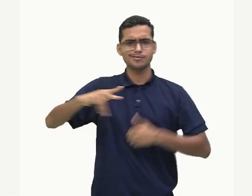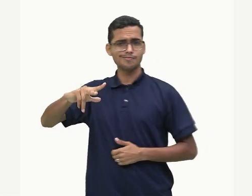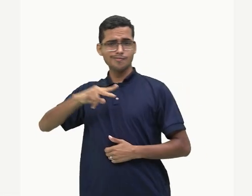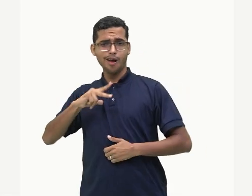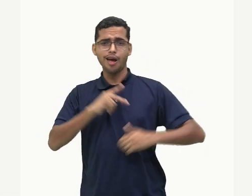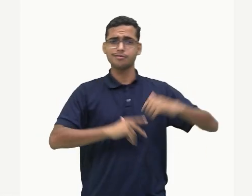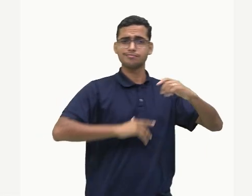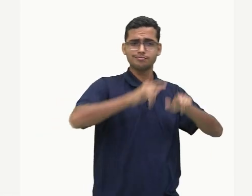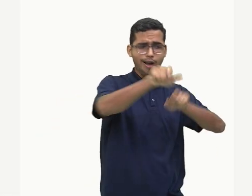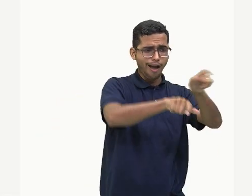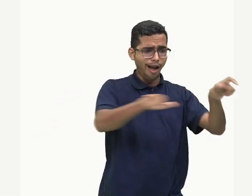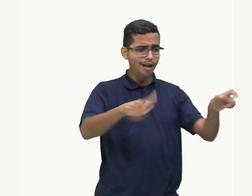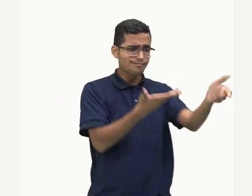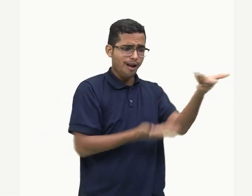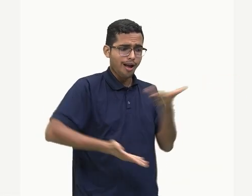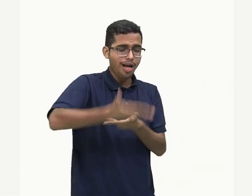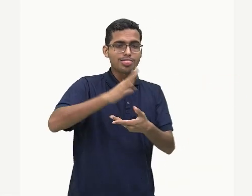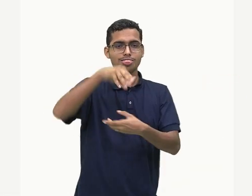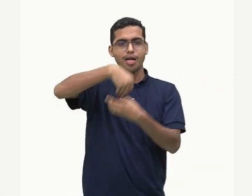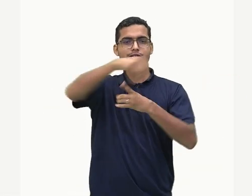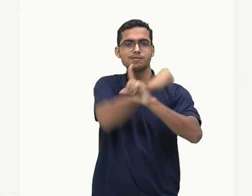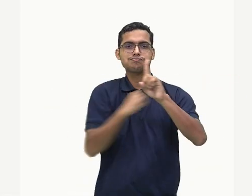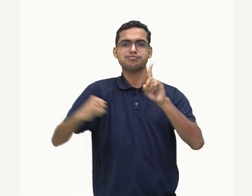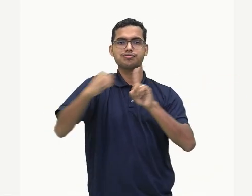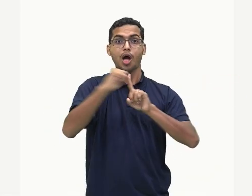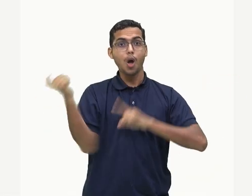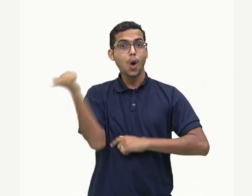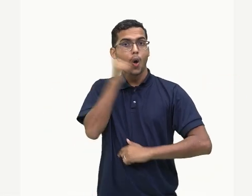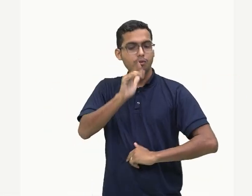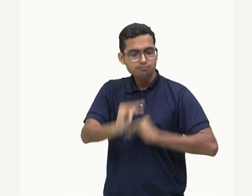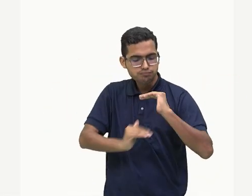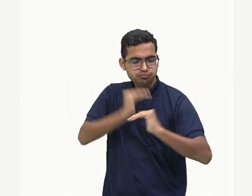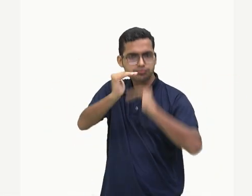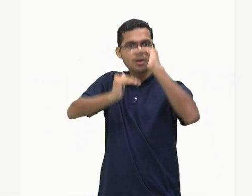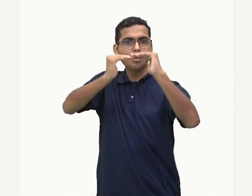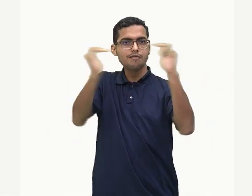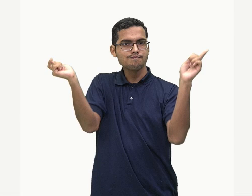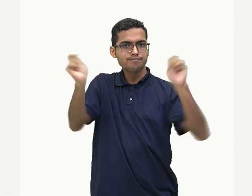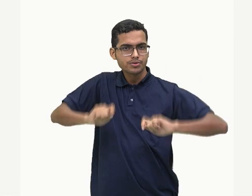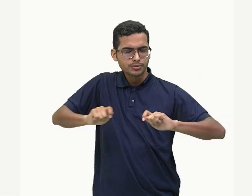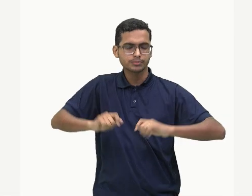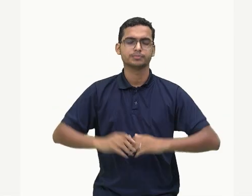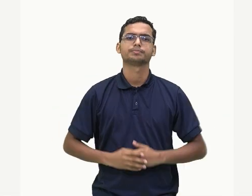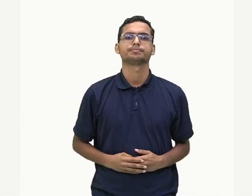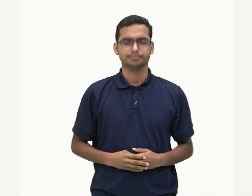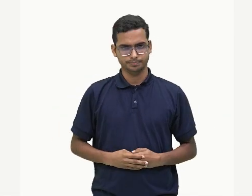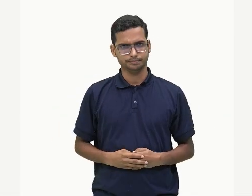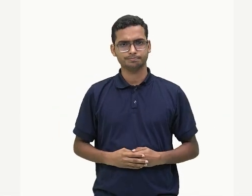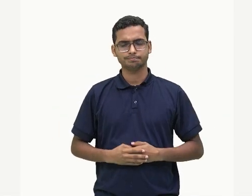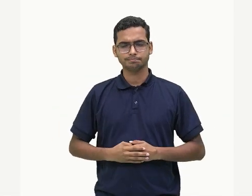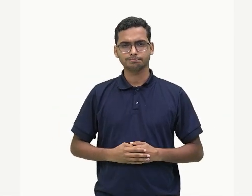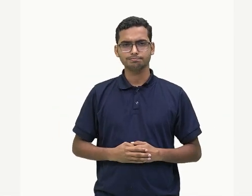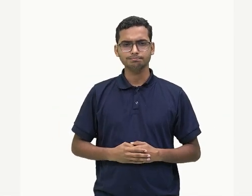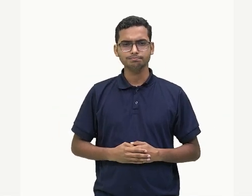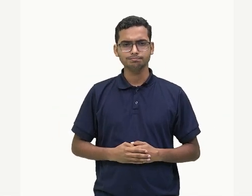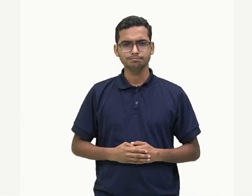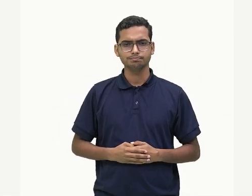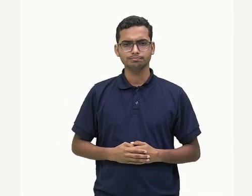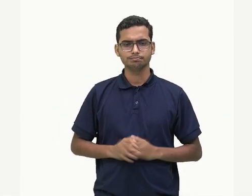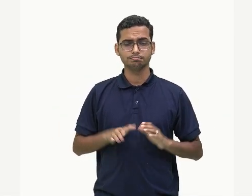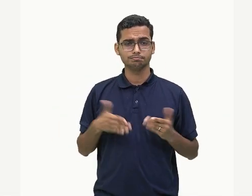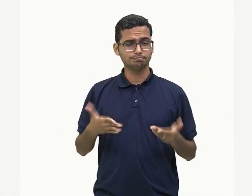são construídas em uma sociedade. Ok? Se lembra que quando pensamos na dimensão da